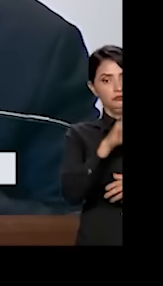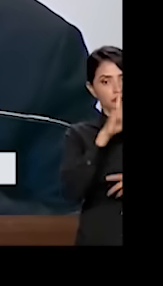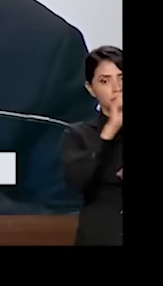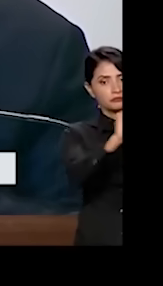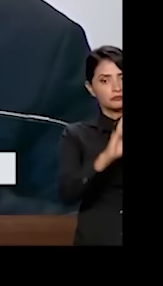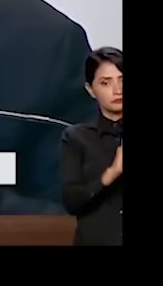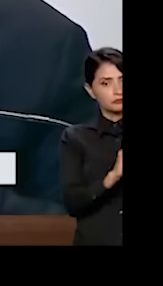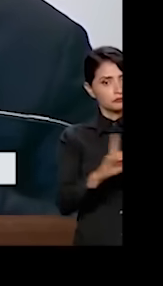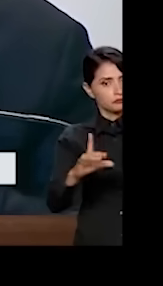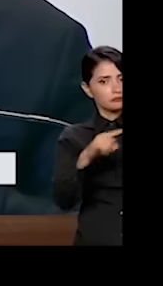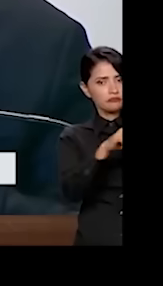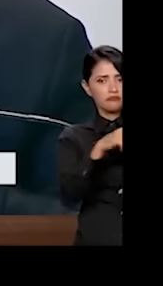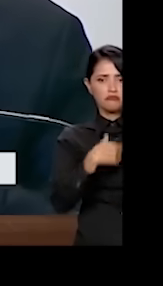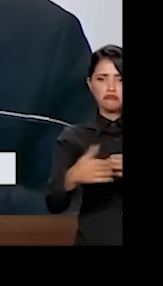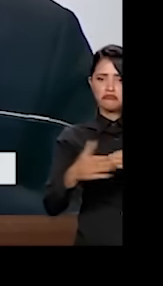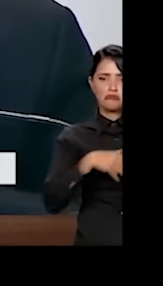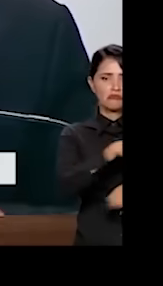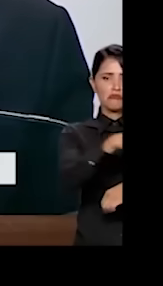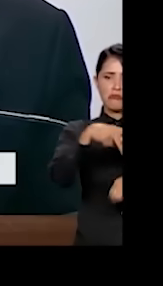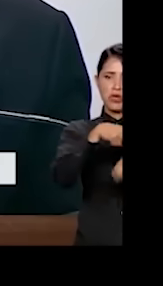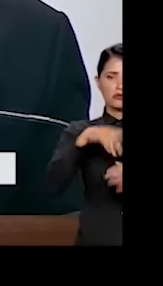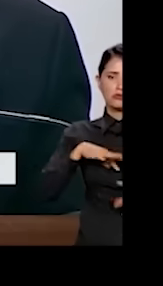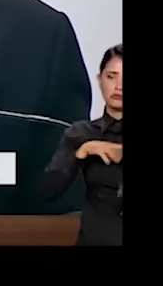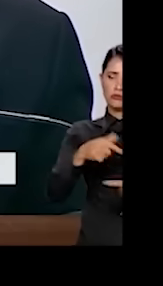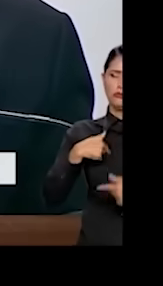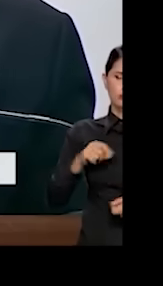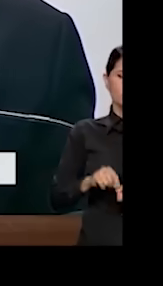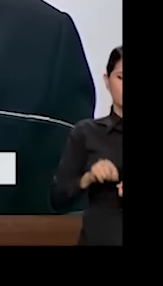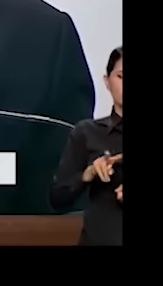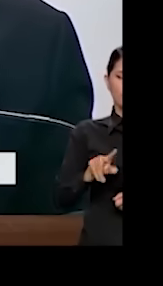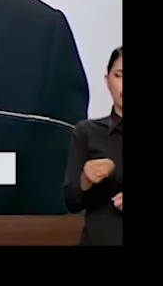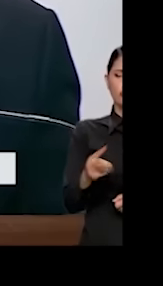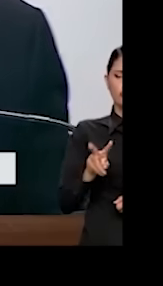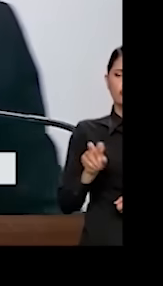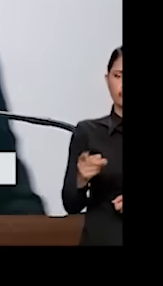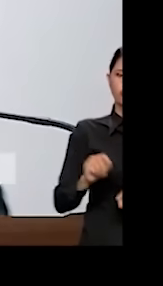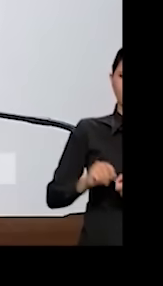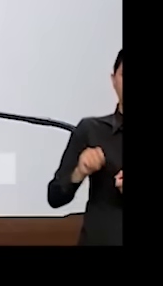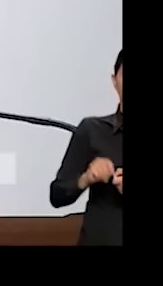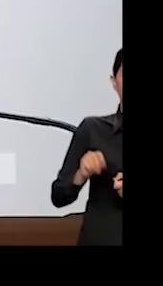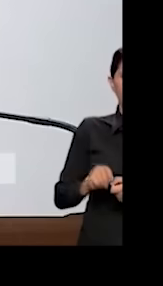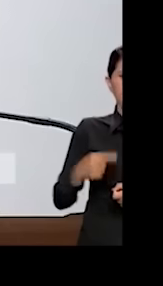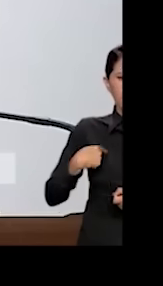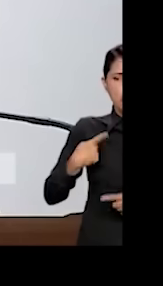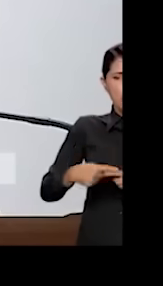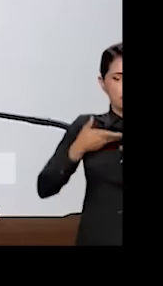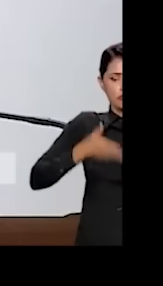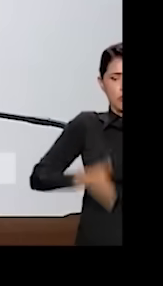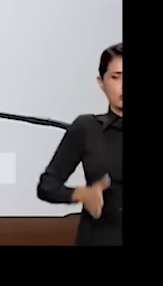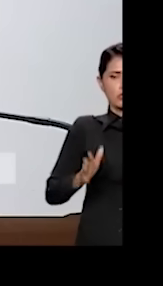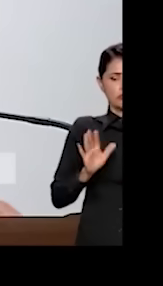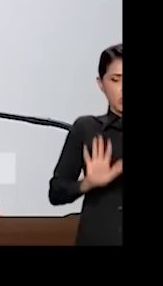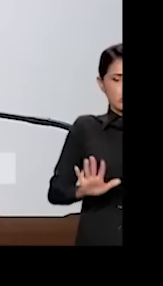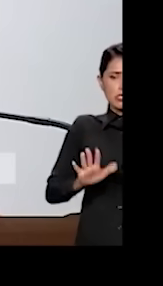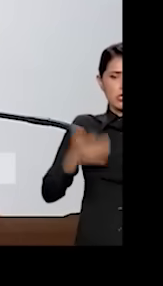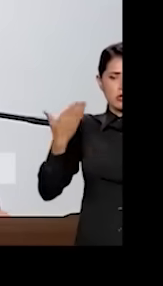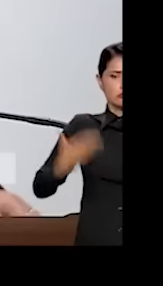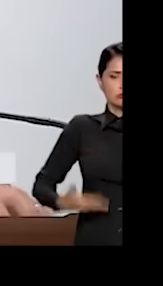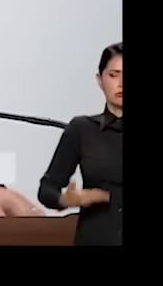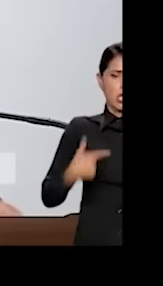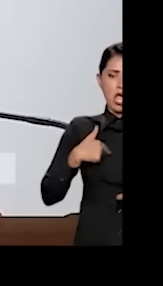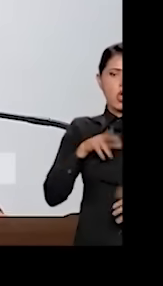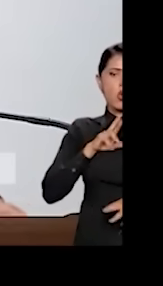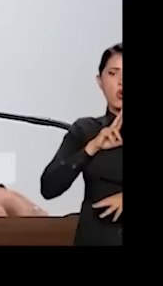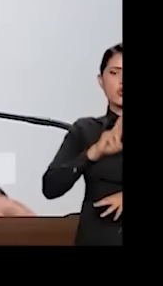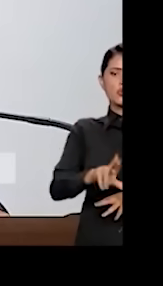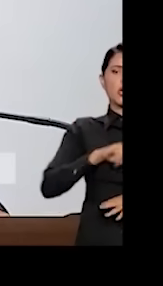democracia em qualquer país do mundo, eu vou fazer. Porque eu nasci assim. Eu sou o resultado